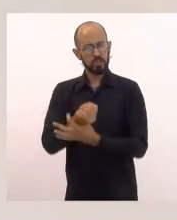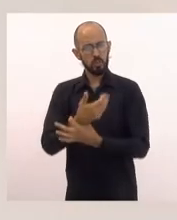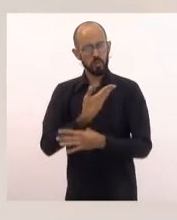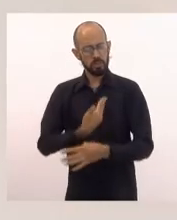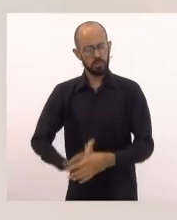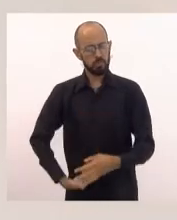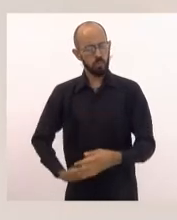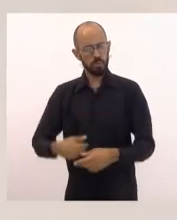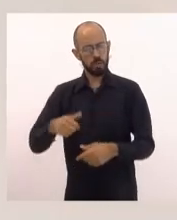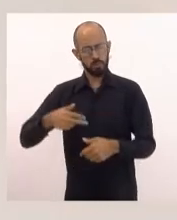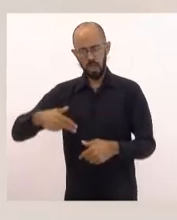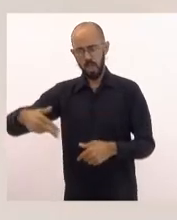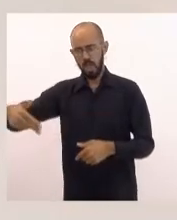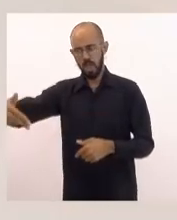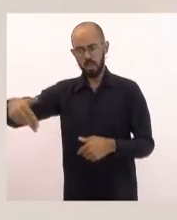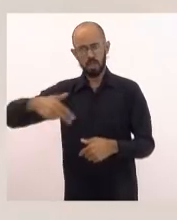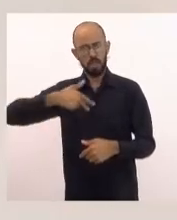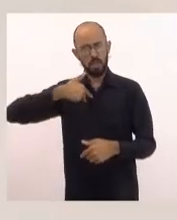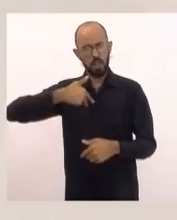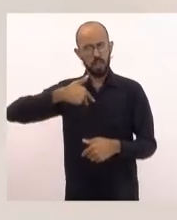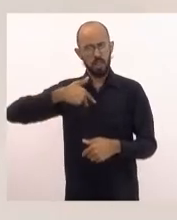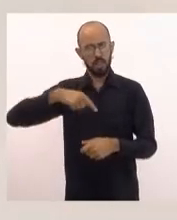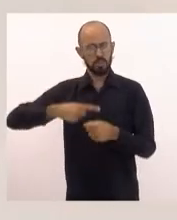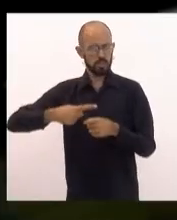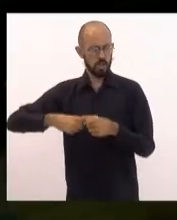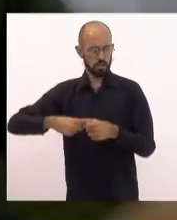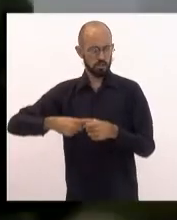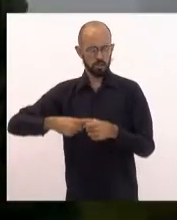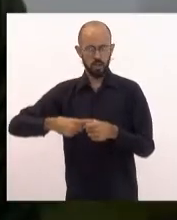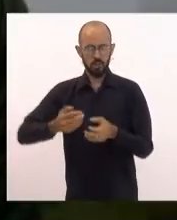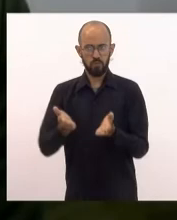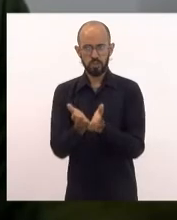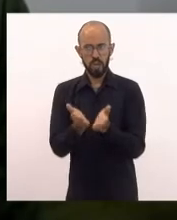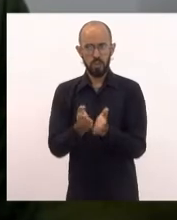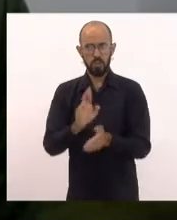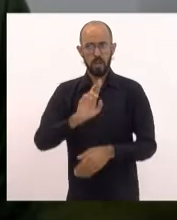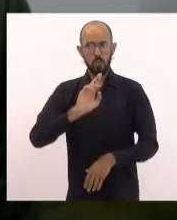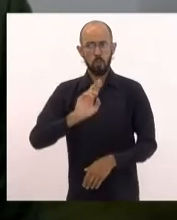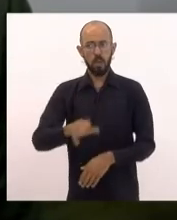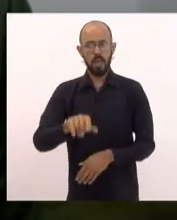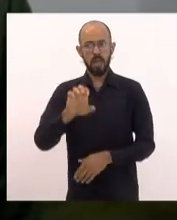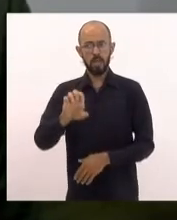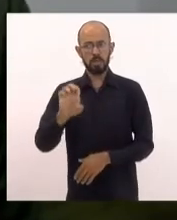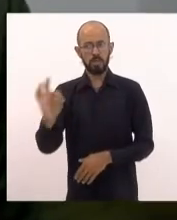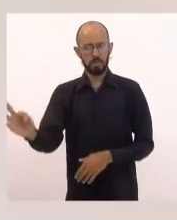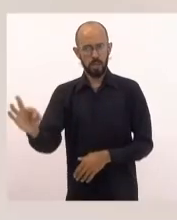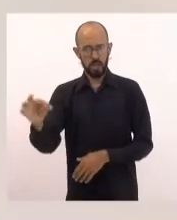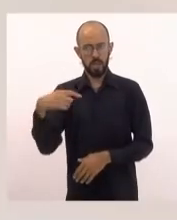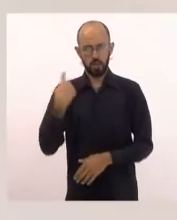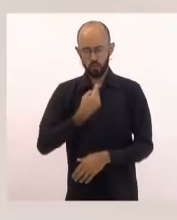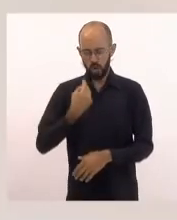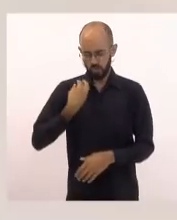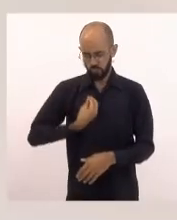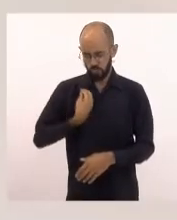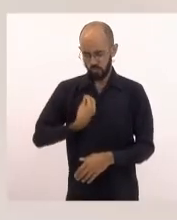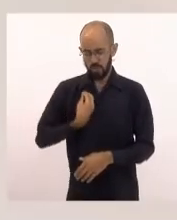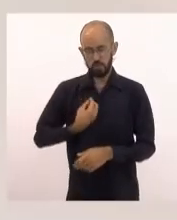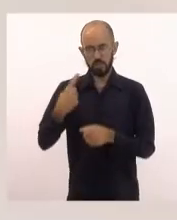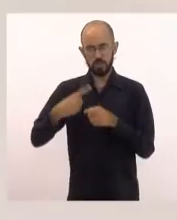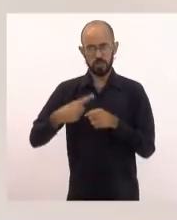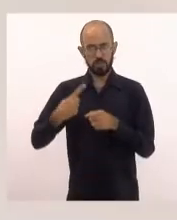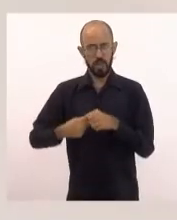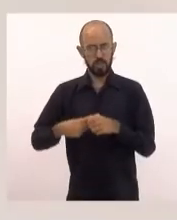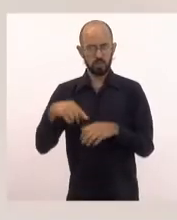Volto a dizer, evangélico não é ET, evangélico vive na cidade, evangélico vive no estado.